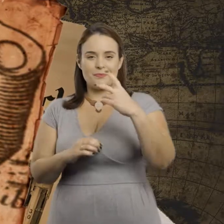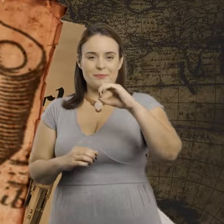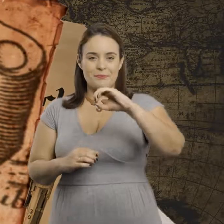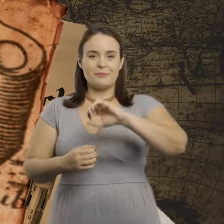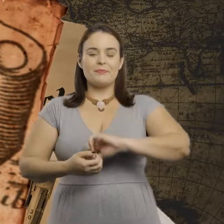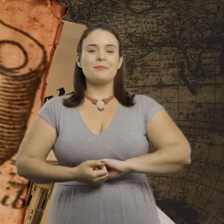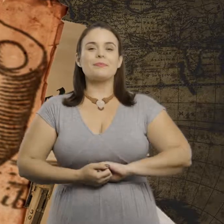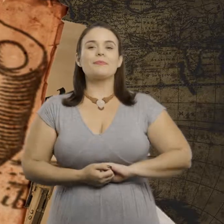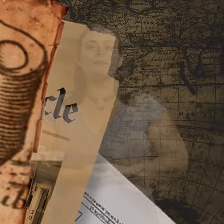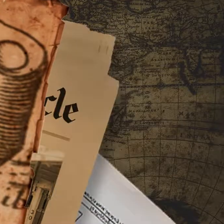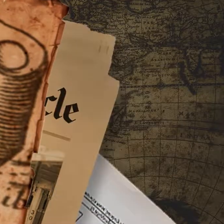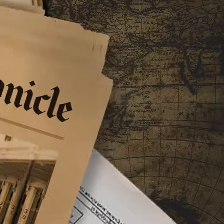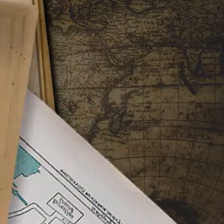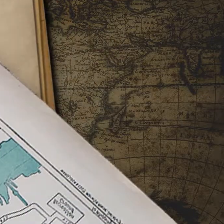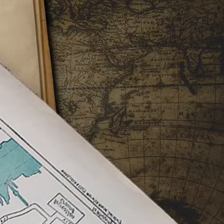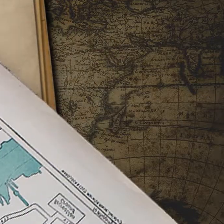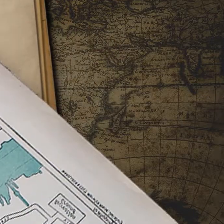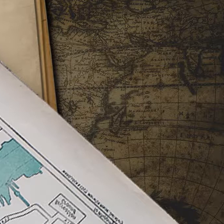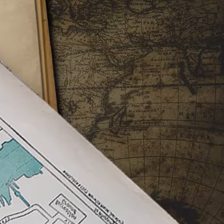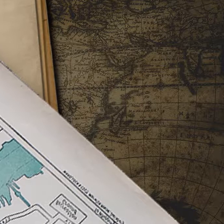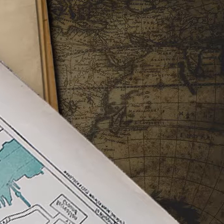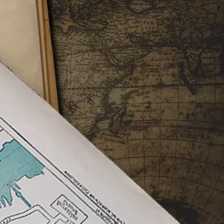Capítulo 20.